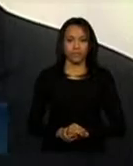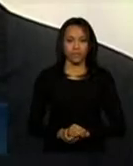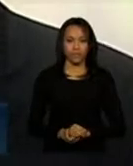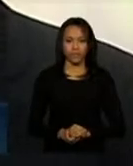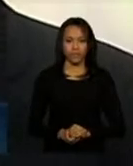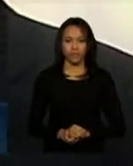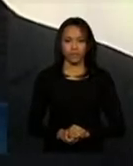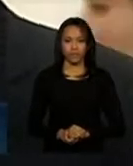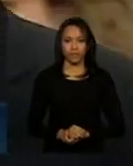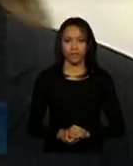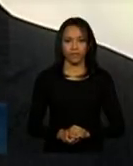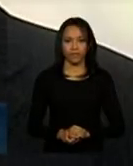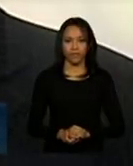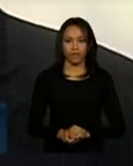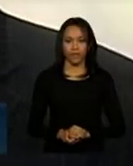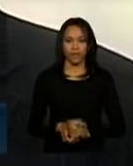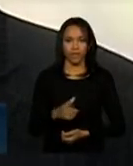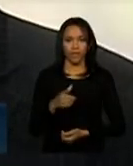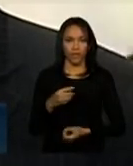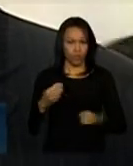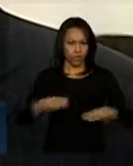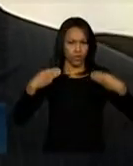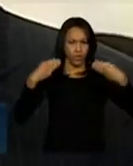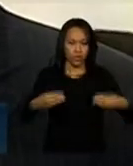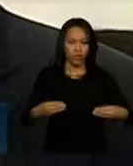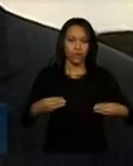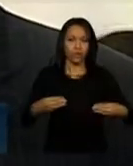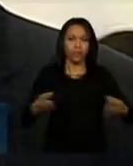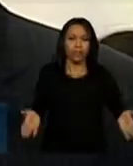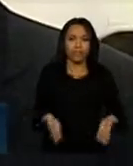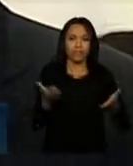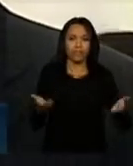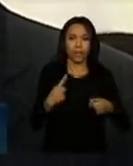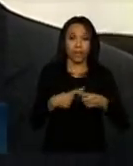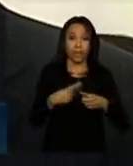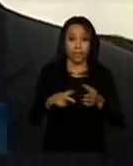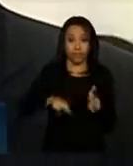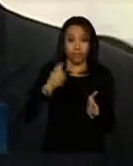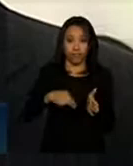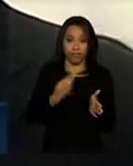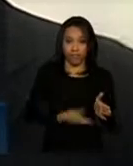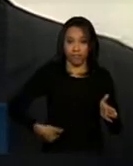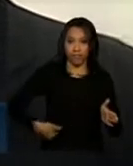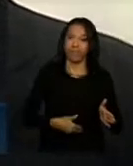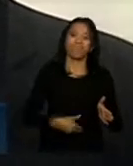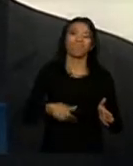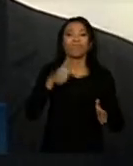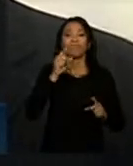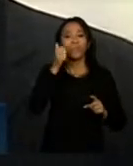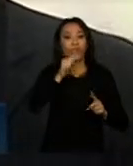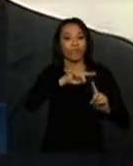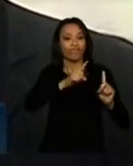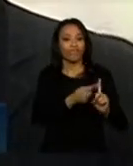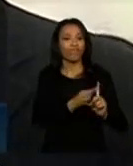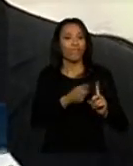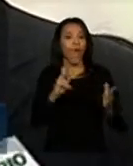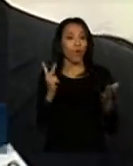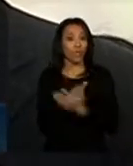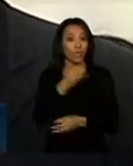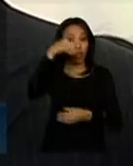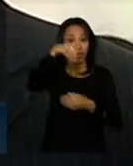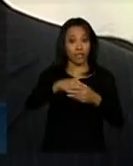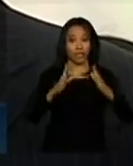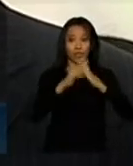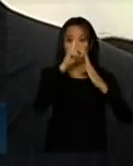morte. O Ministério se envolver, porque a questão das cesarianas que está envolvida com a prematuridade acontece muito no, na rede privada,